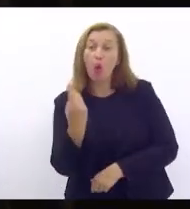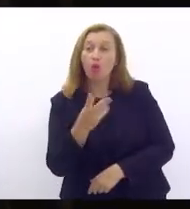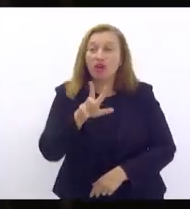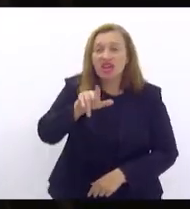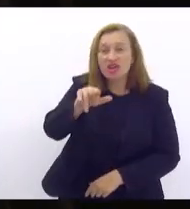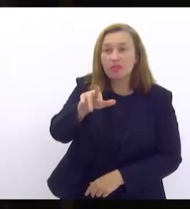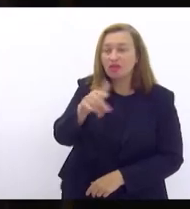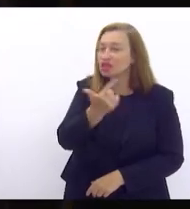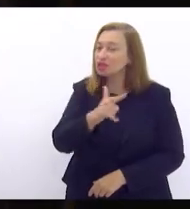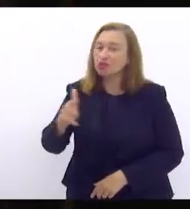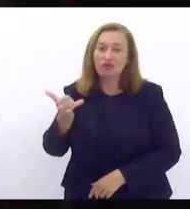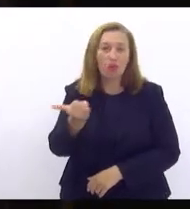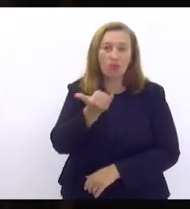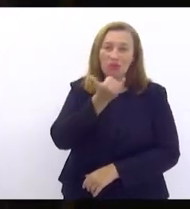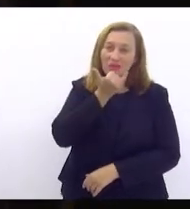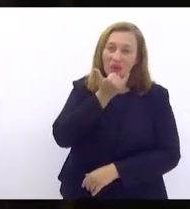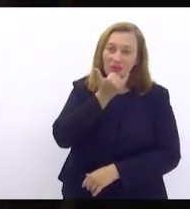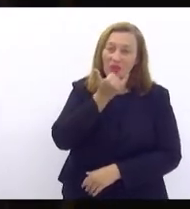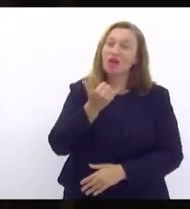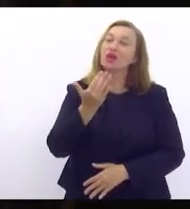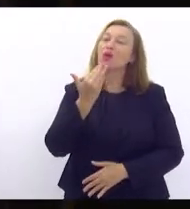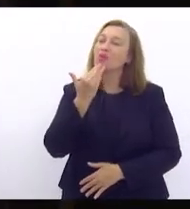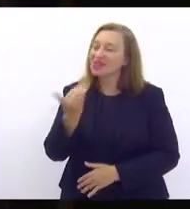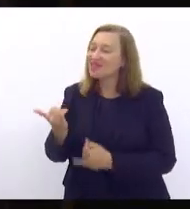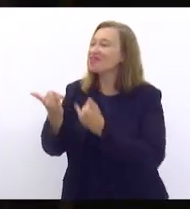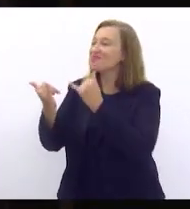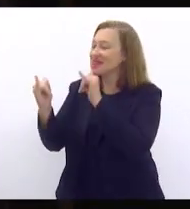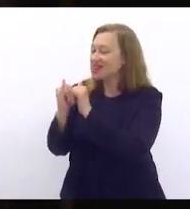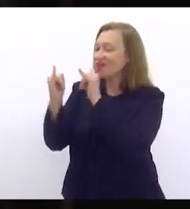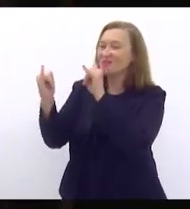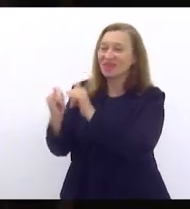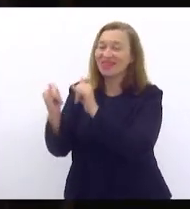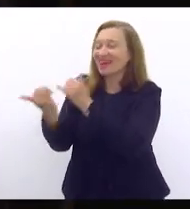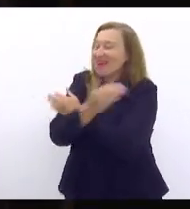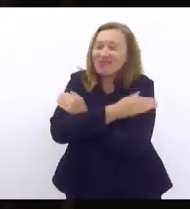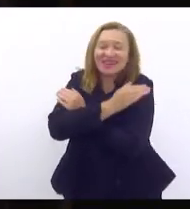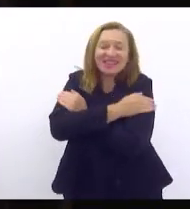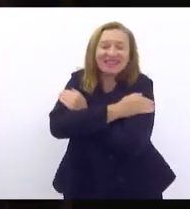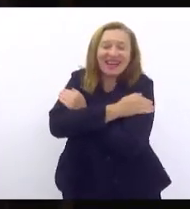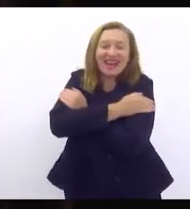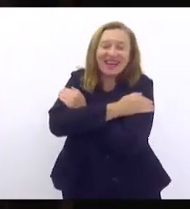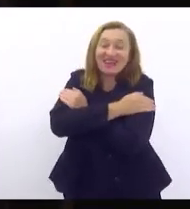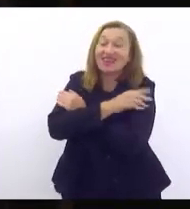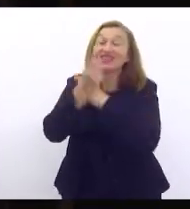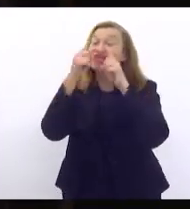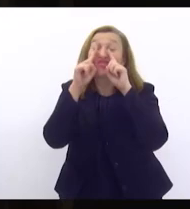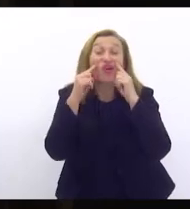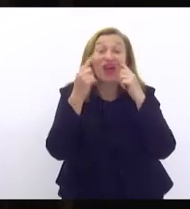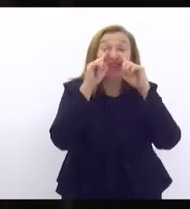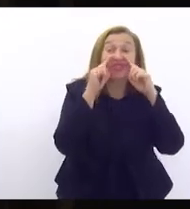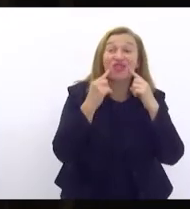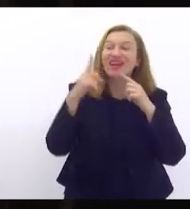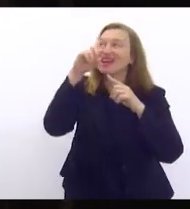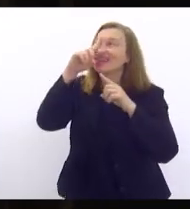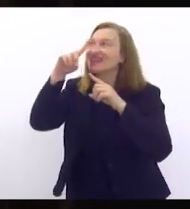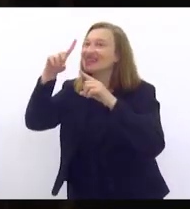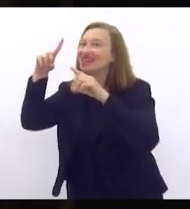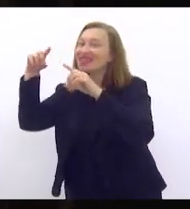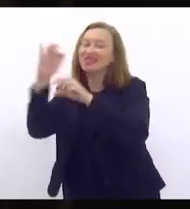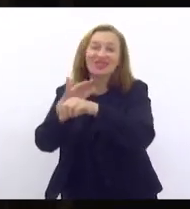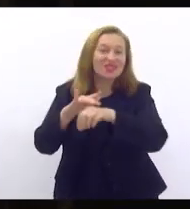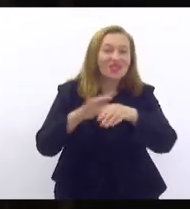não houver o perdão. E eu pedia perdão, e ela me abraçava, e a gente chorava, e Deus nos